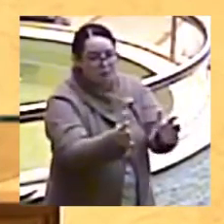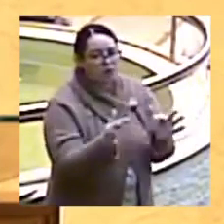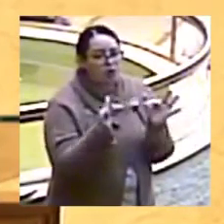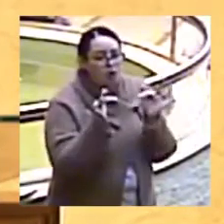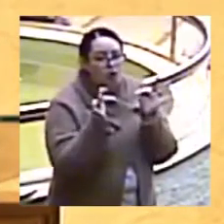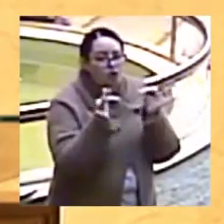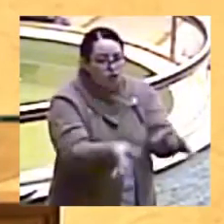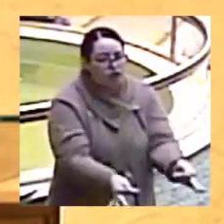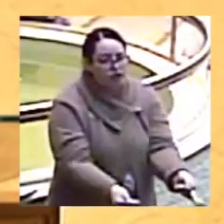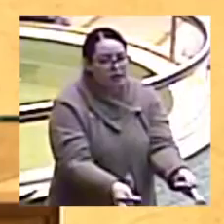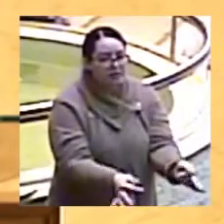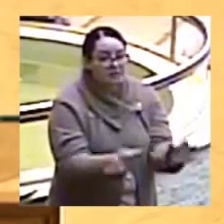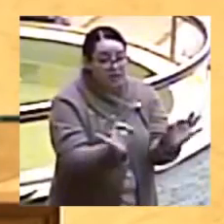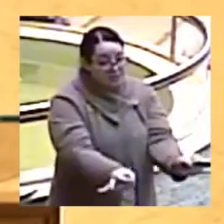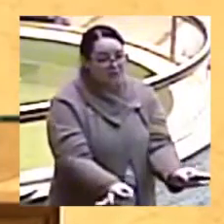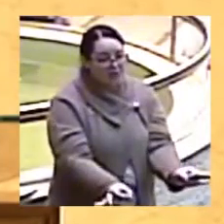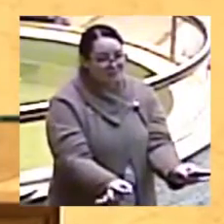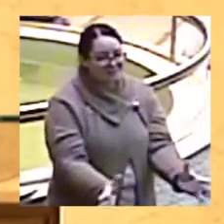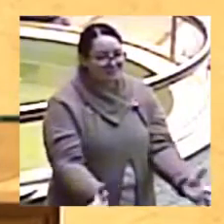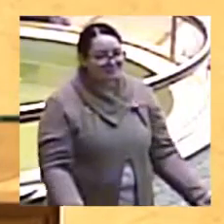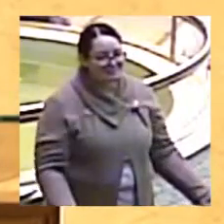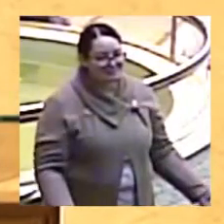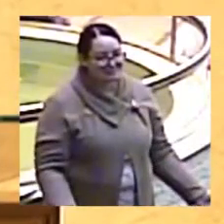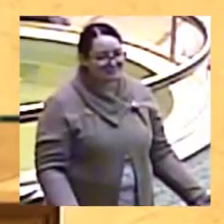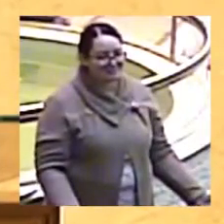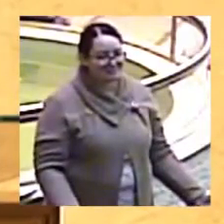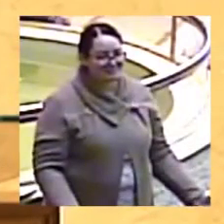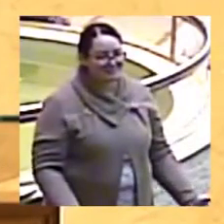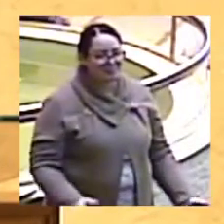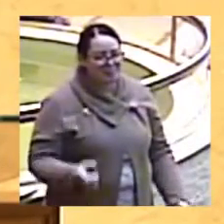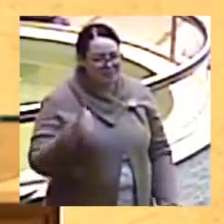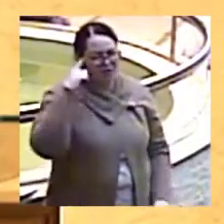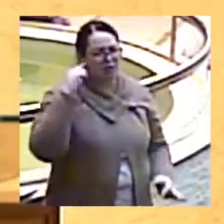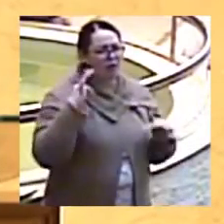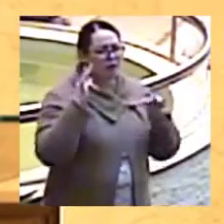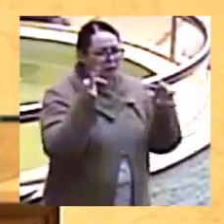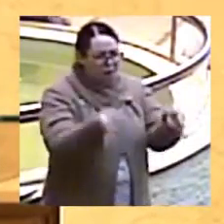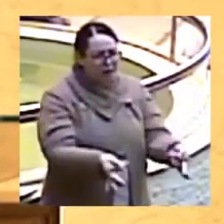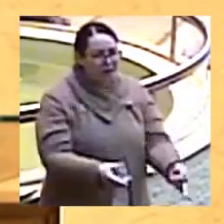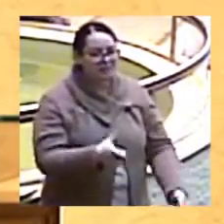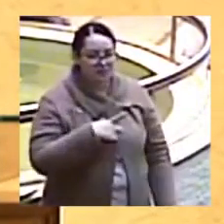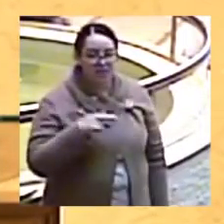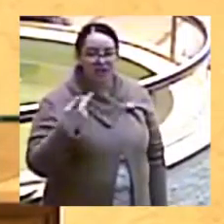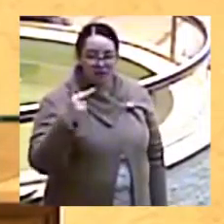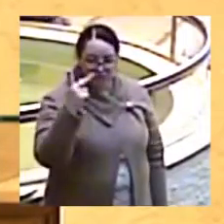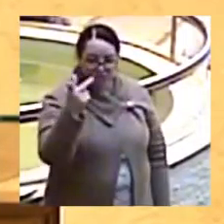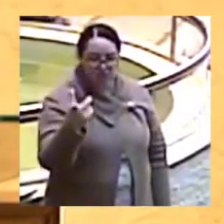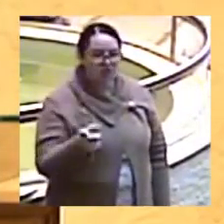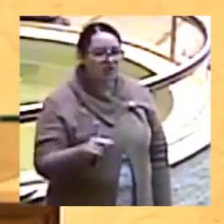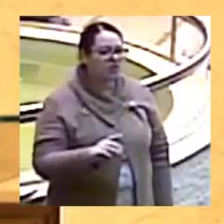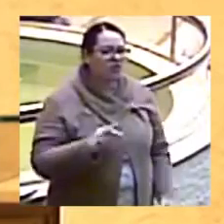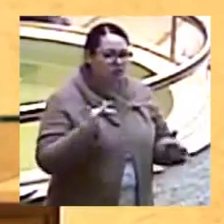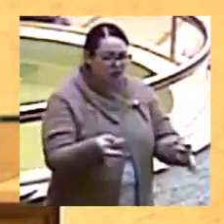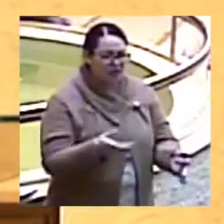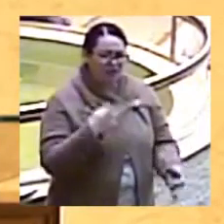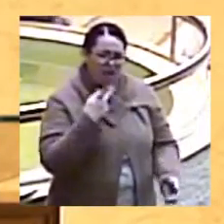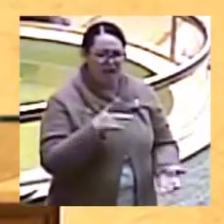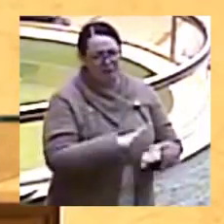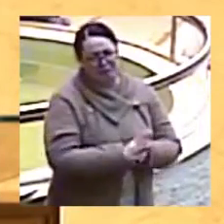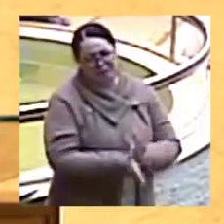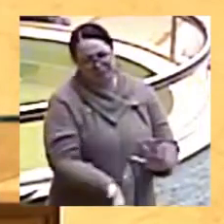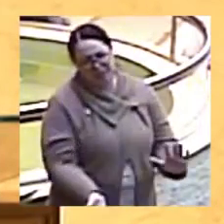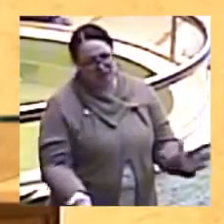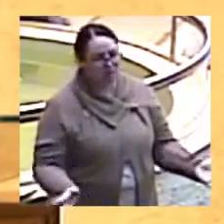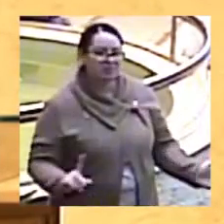sempre, dá certo. O fim, da história, é uma história, de vitória, e não, de derrota, porque, Deus, está, direcionando, vida, desta